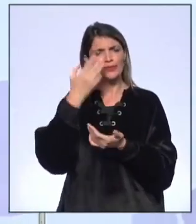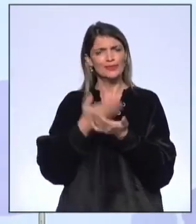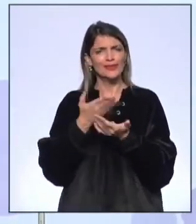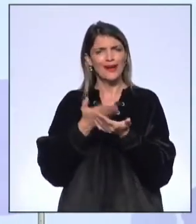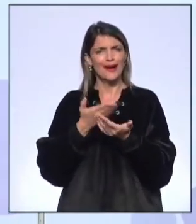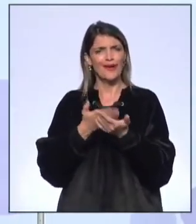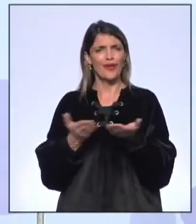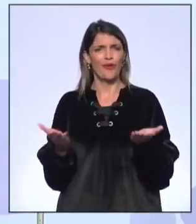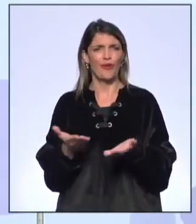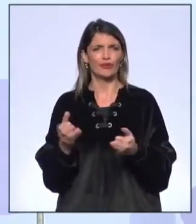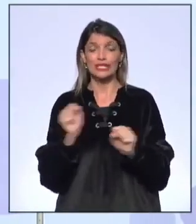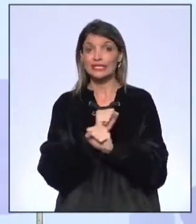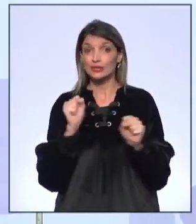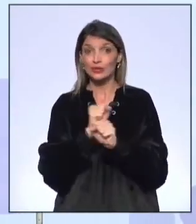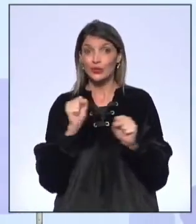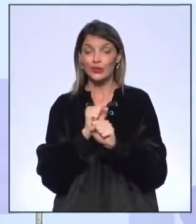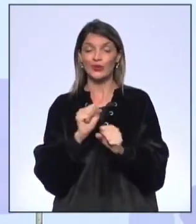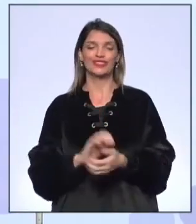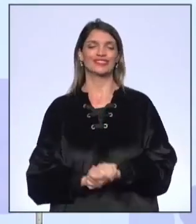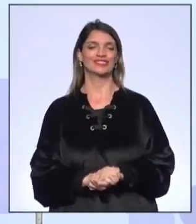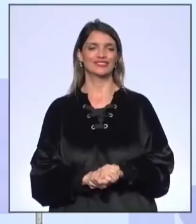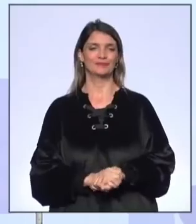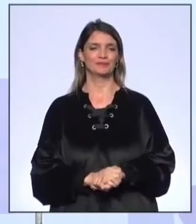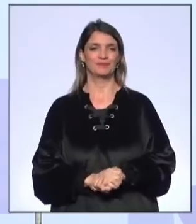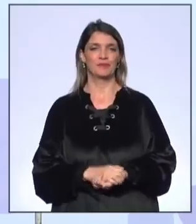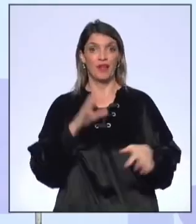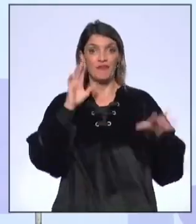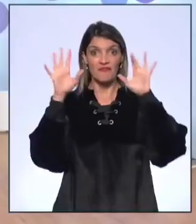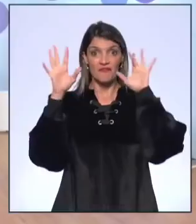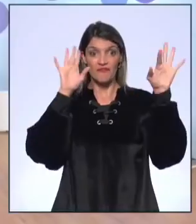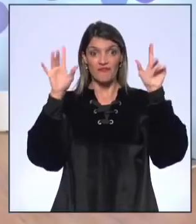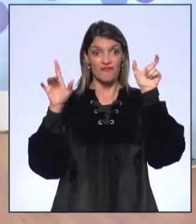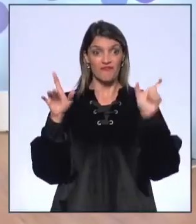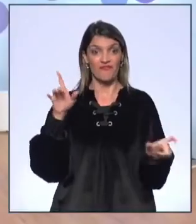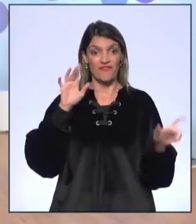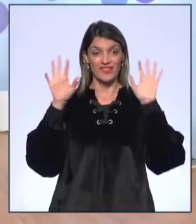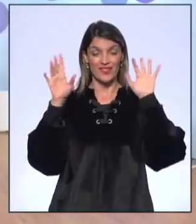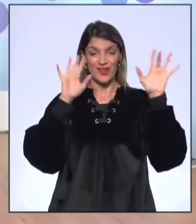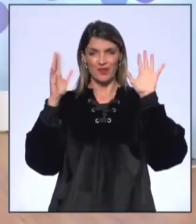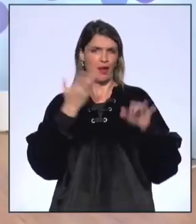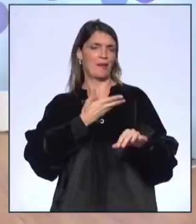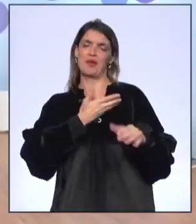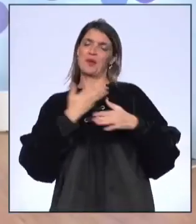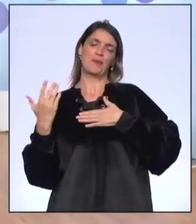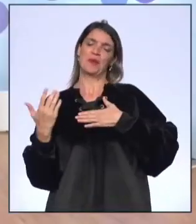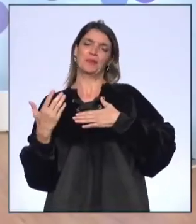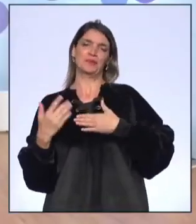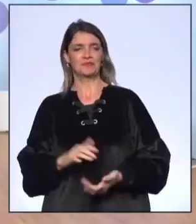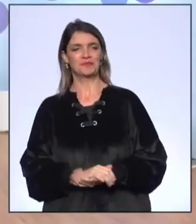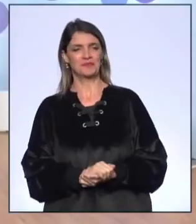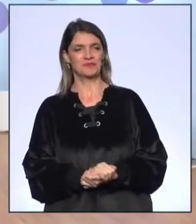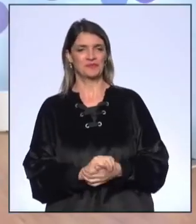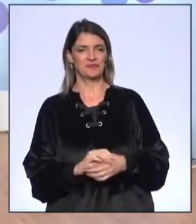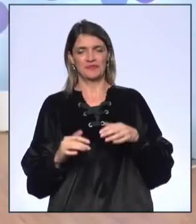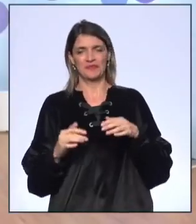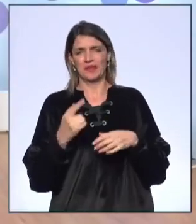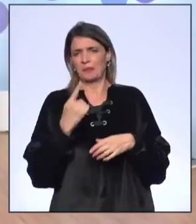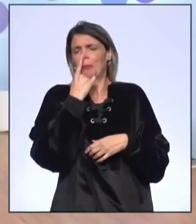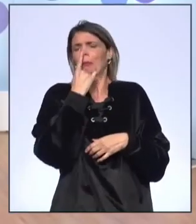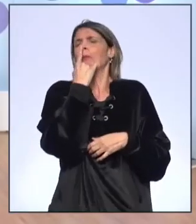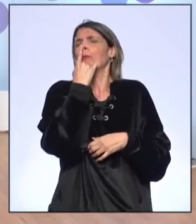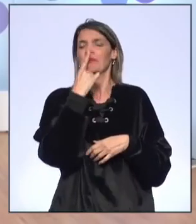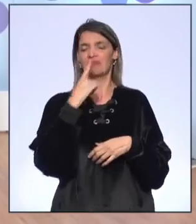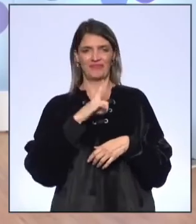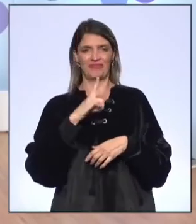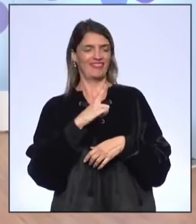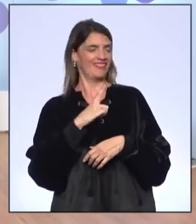isso. Heráclito de Éfeso, né? Grande filósofo pré-socrático, né? Meu amigo, né? Parceiro. É íntimo já, né? Colega, meu amigo,